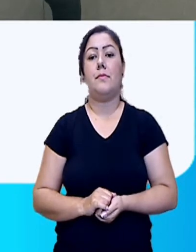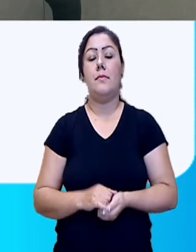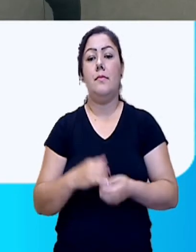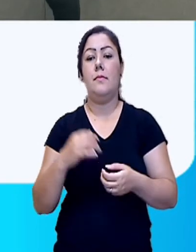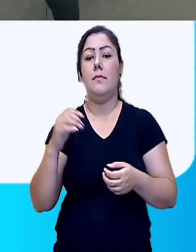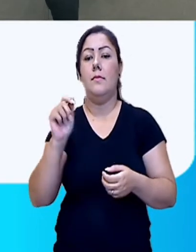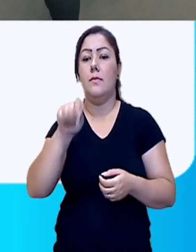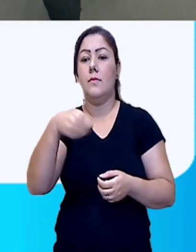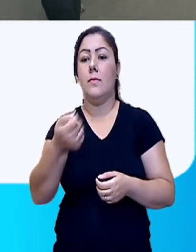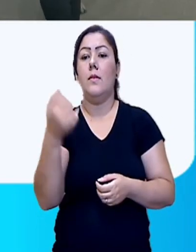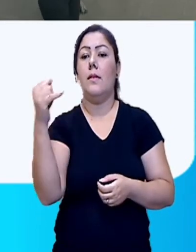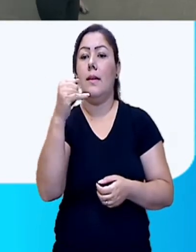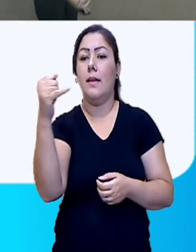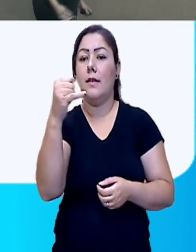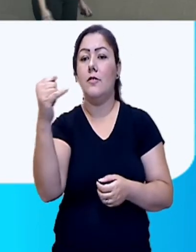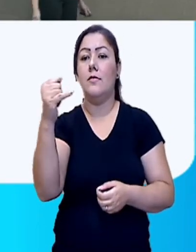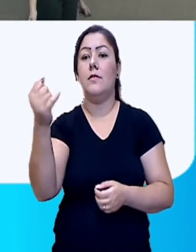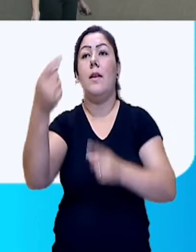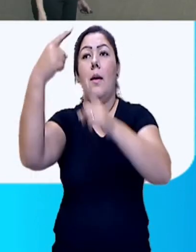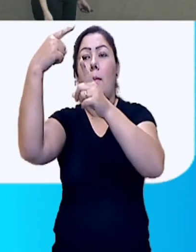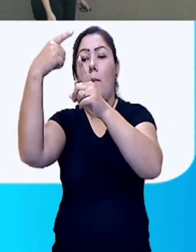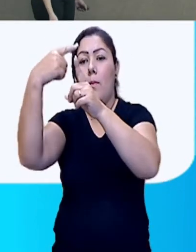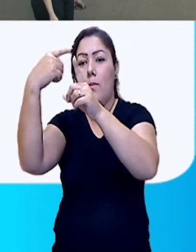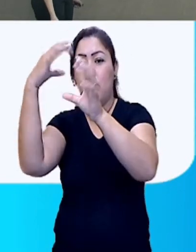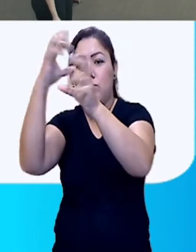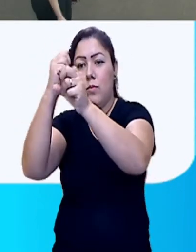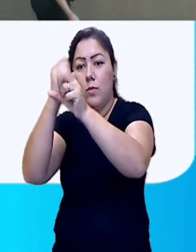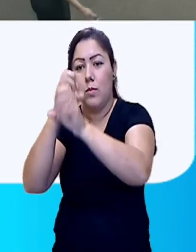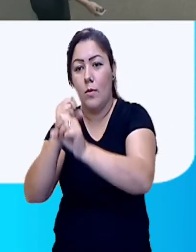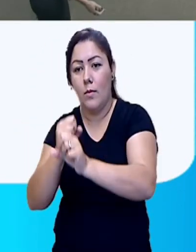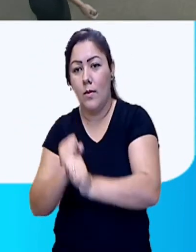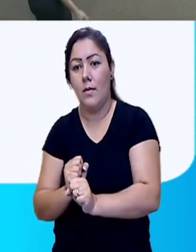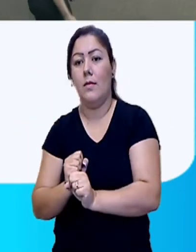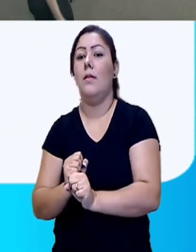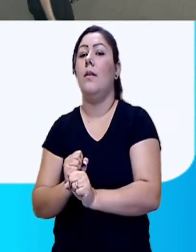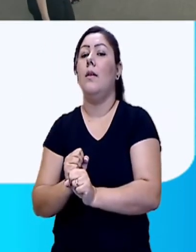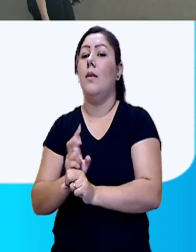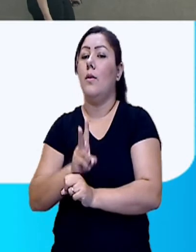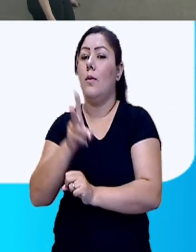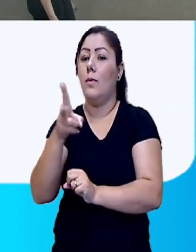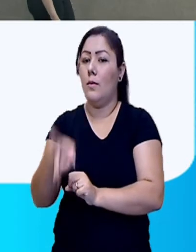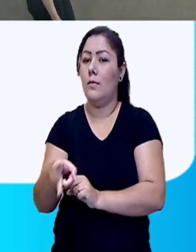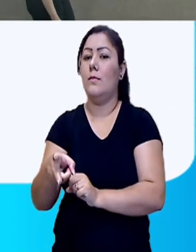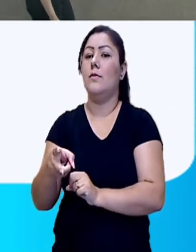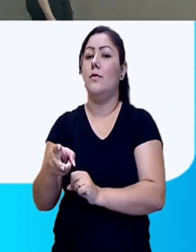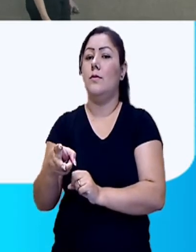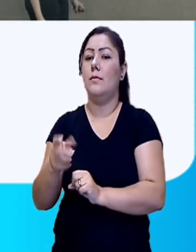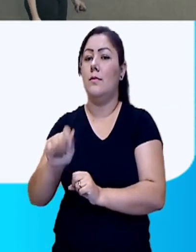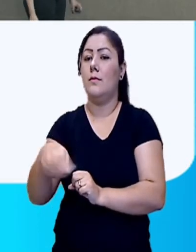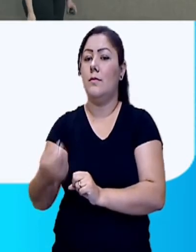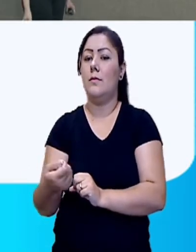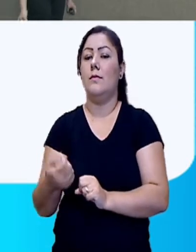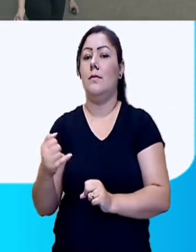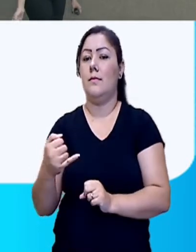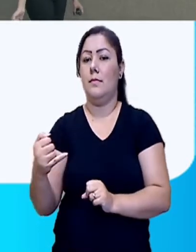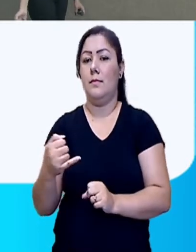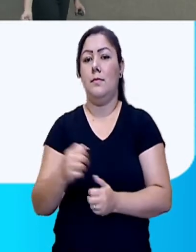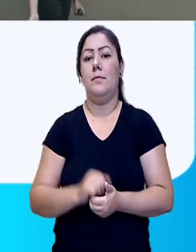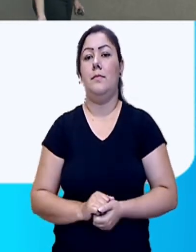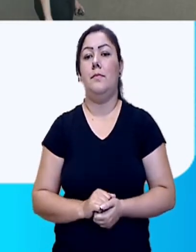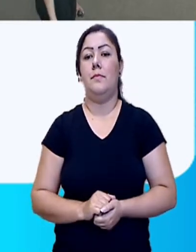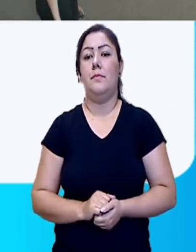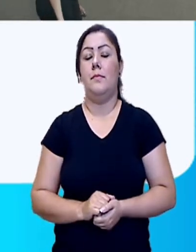negativos você vai somar e permanecer o sinal. Vamos para frente aqui no próximo exemplo.